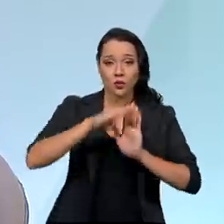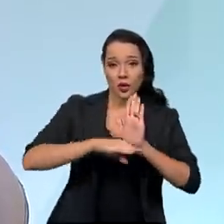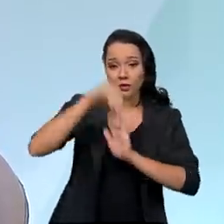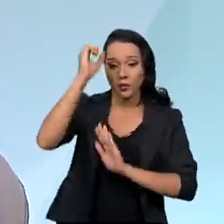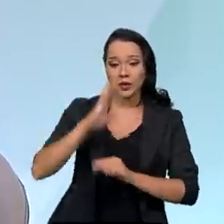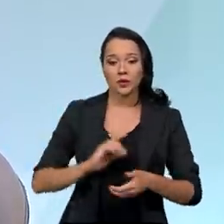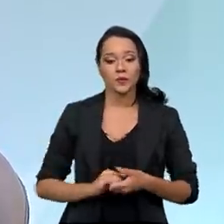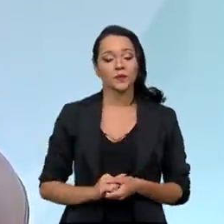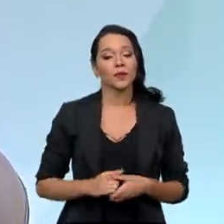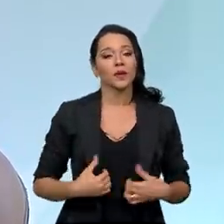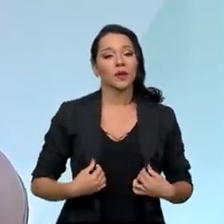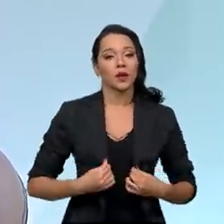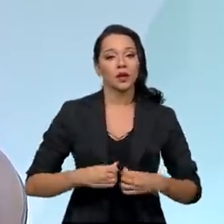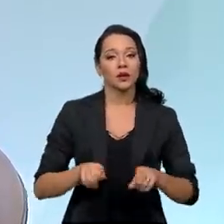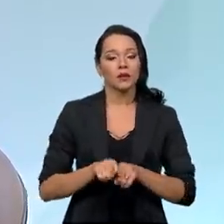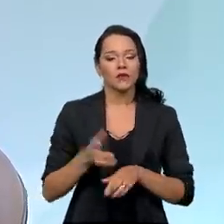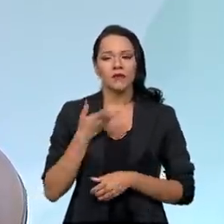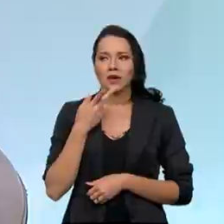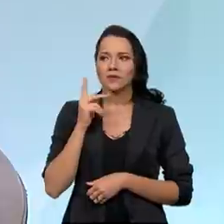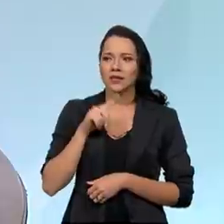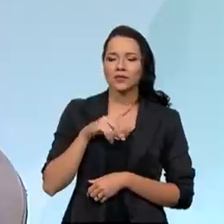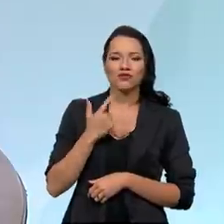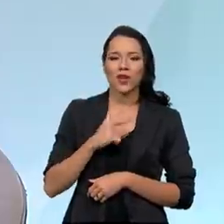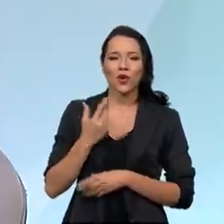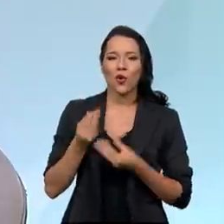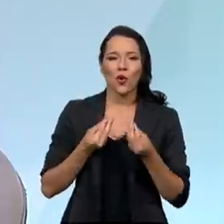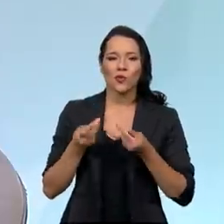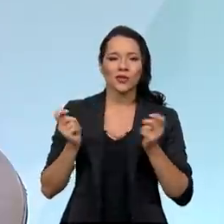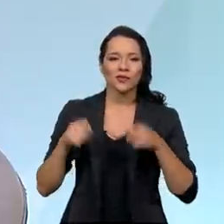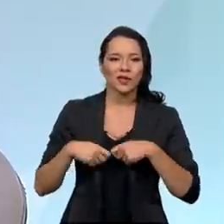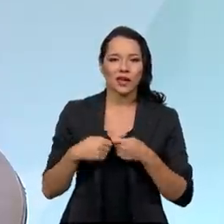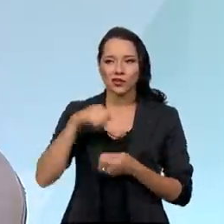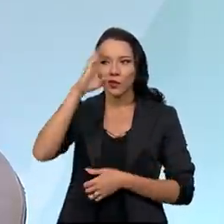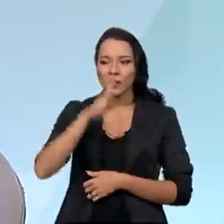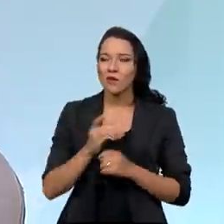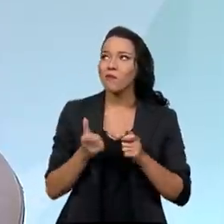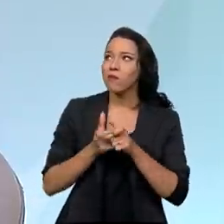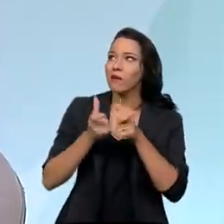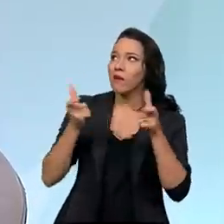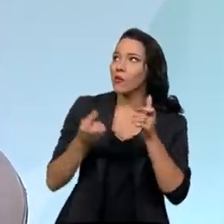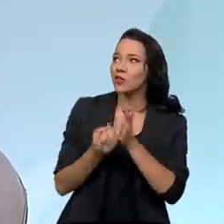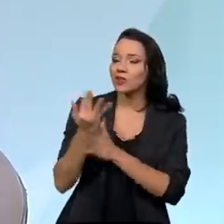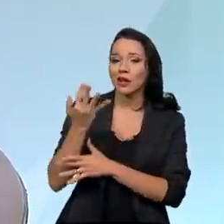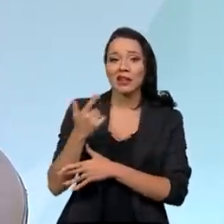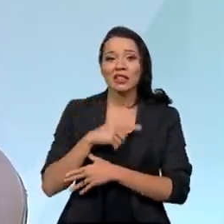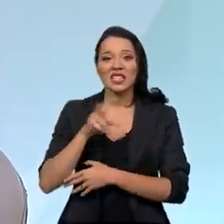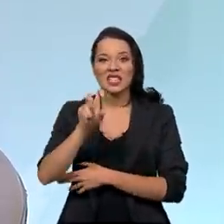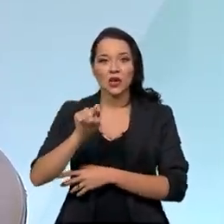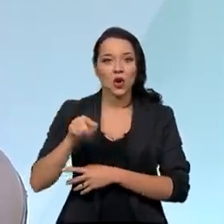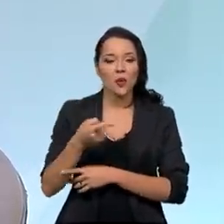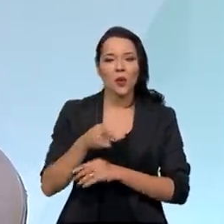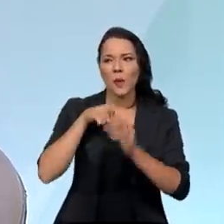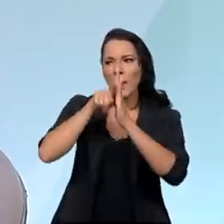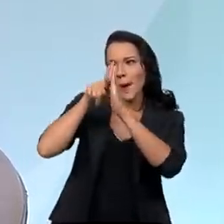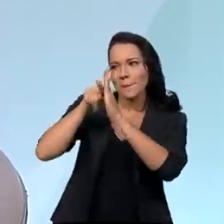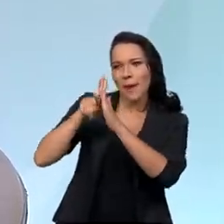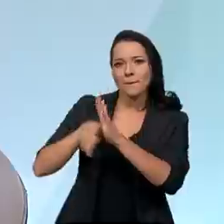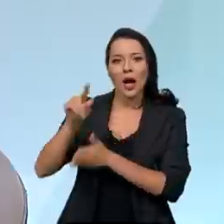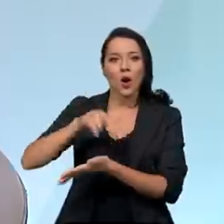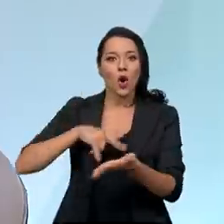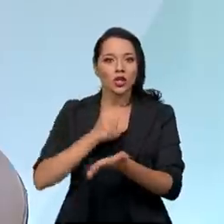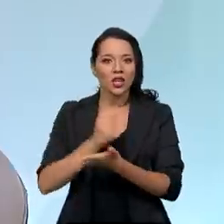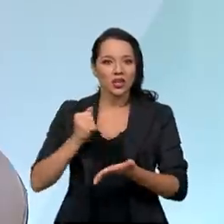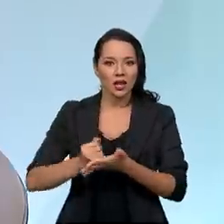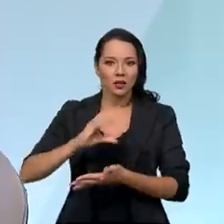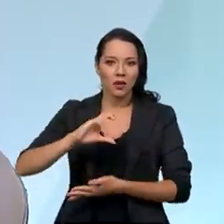eles conduzem. Não é possível no Brasil, dado esse tamanho, nós termos 5 mil consultores contratados